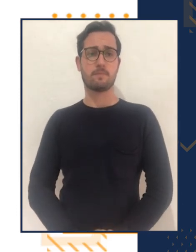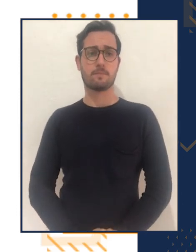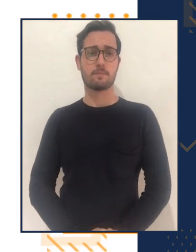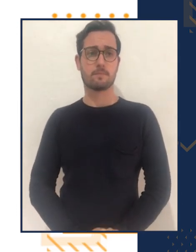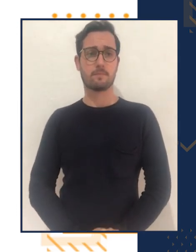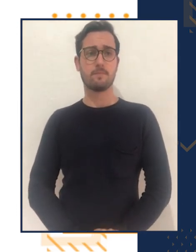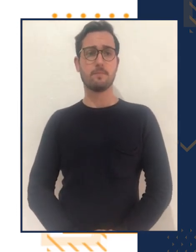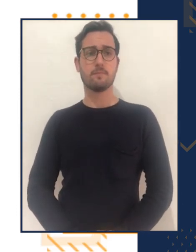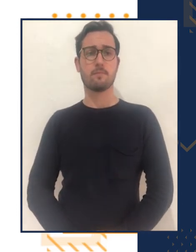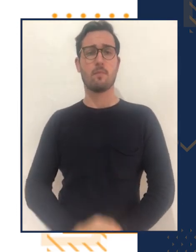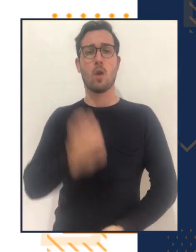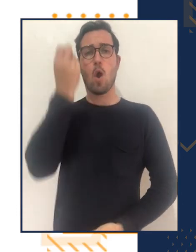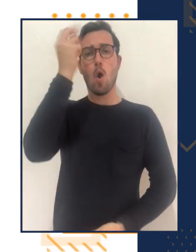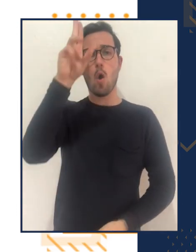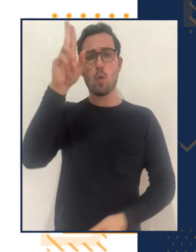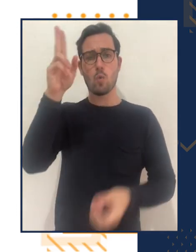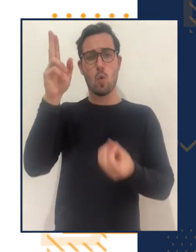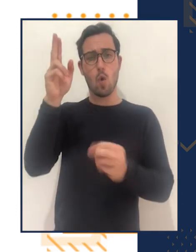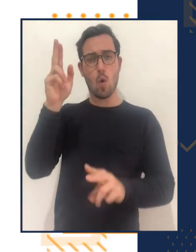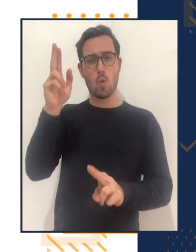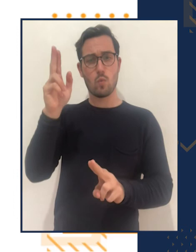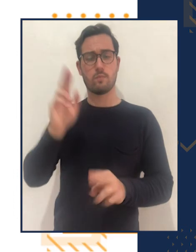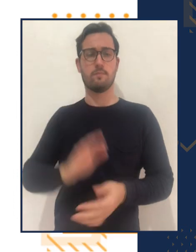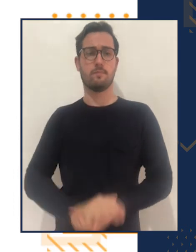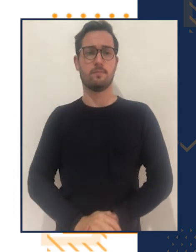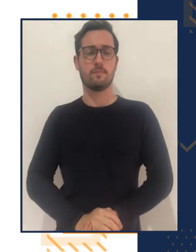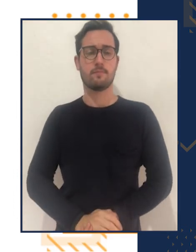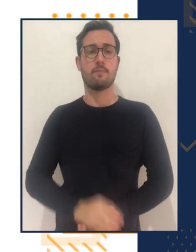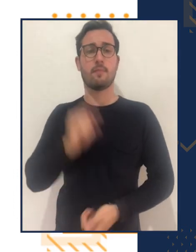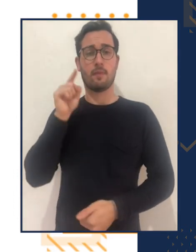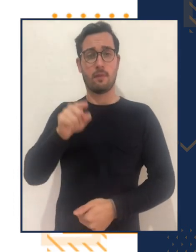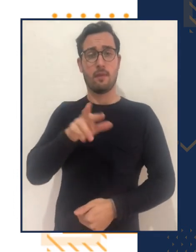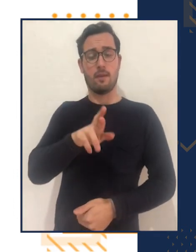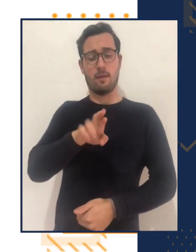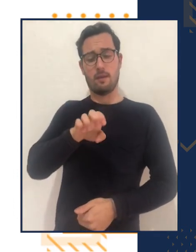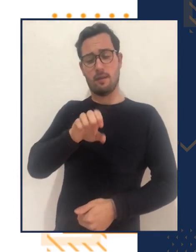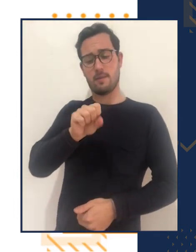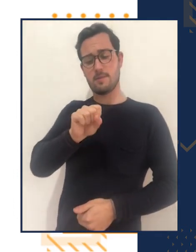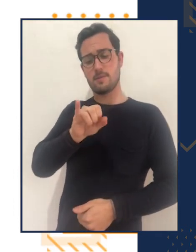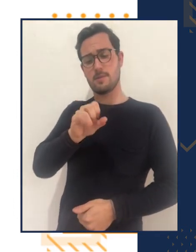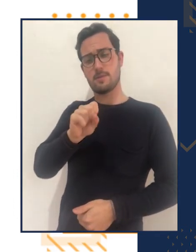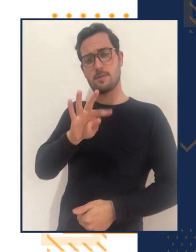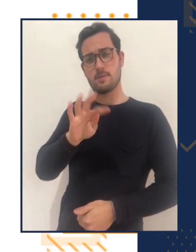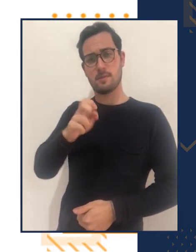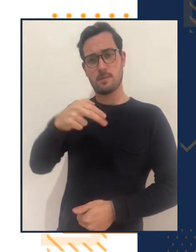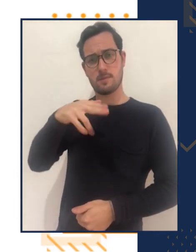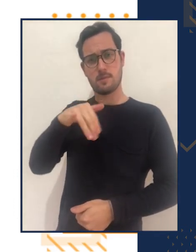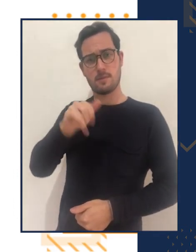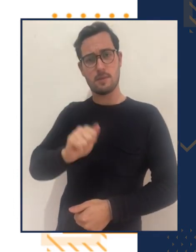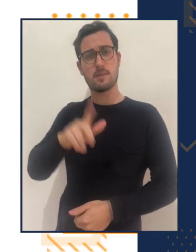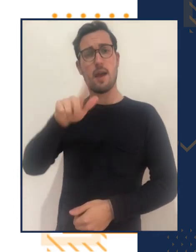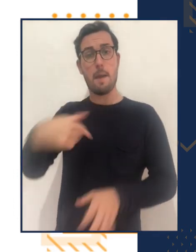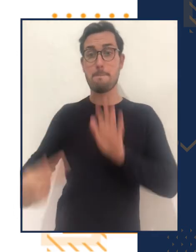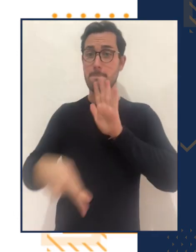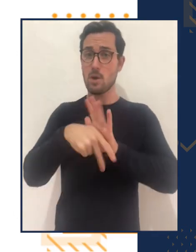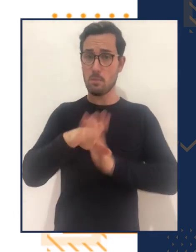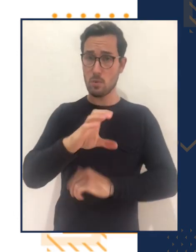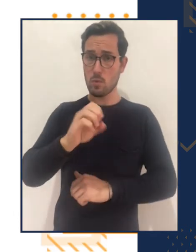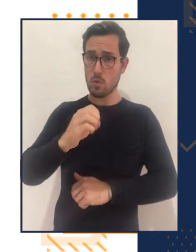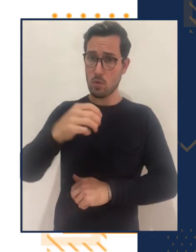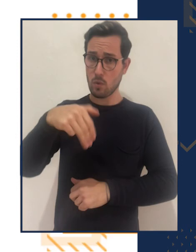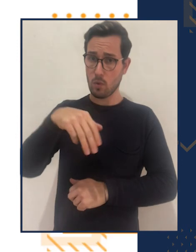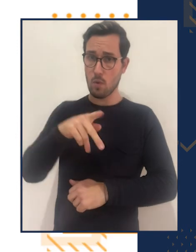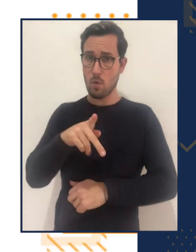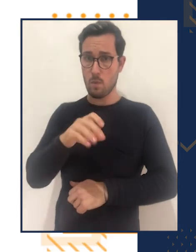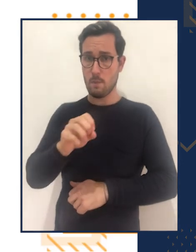ao quadrado, ou também pela tensão ao quadrado dividido pela resistência. Então, essa resistência e a corrente, a resistência é do